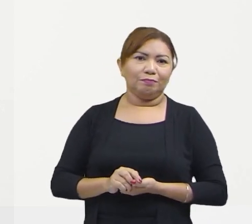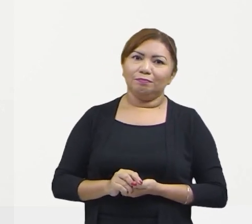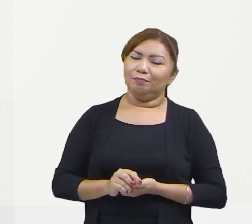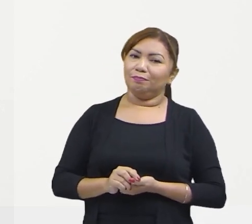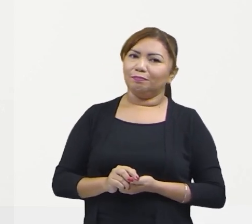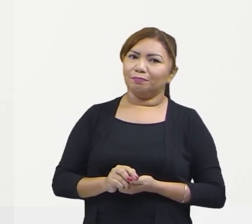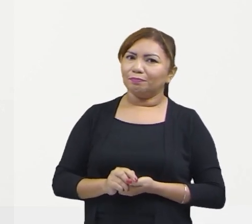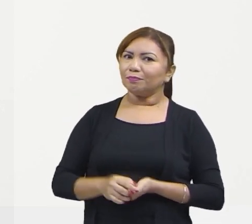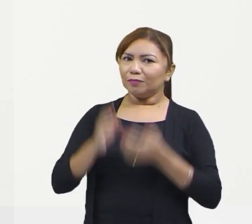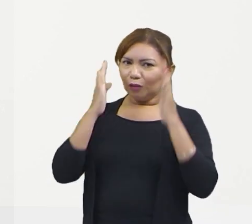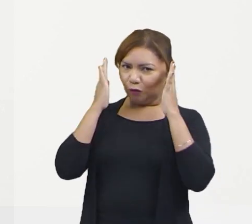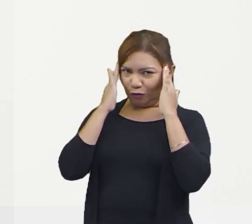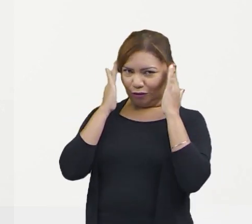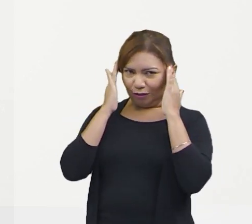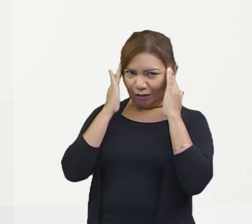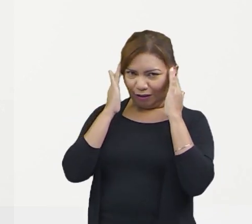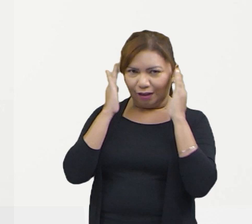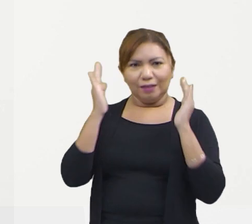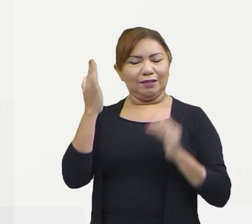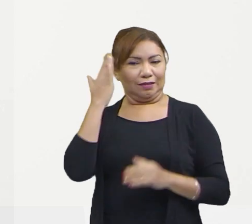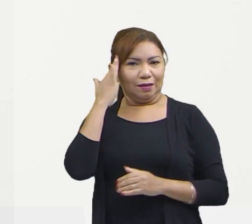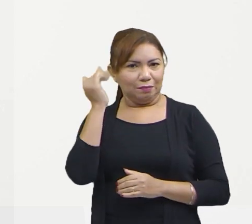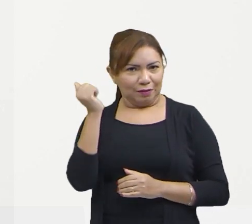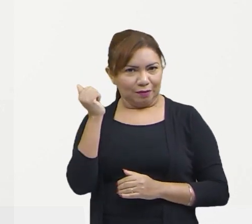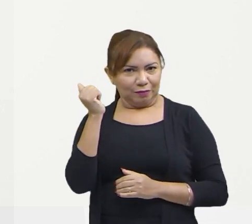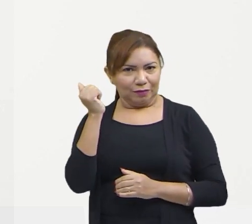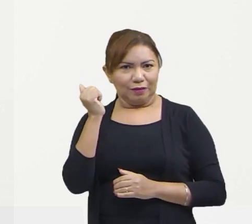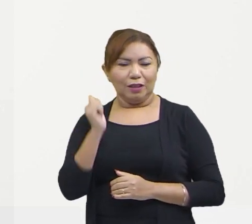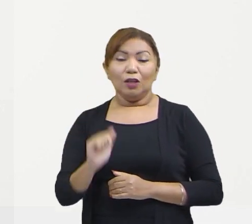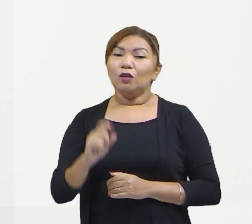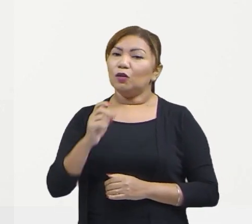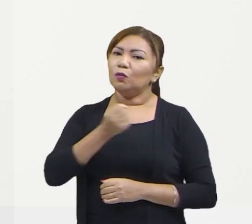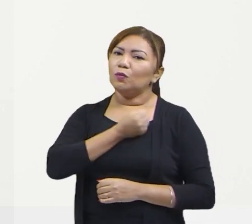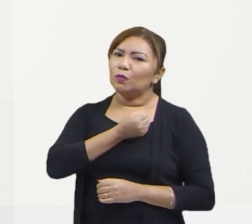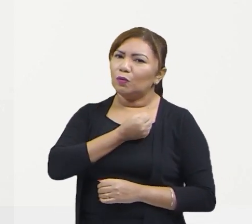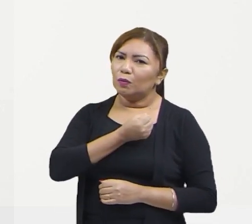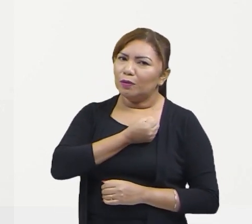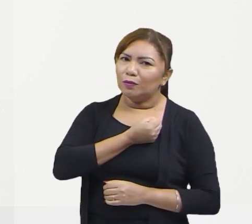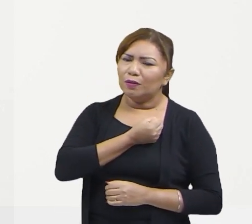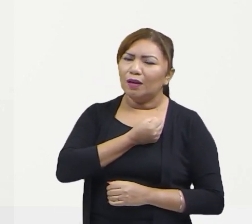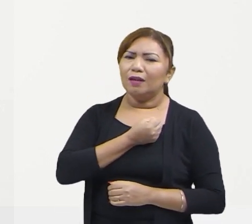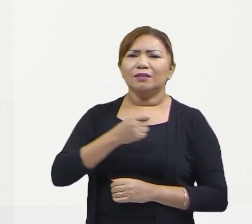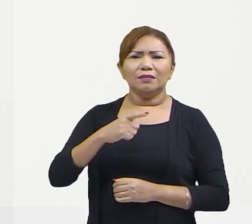Nós já prestamos atenção que o número está em nossa